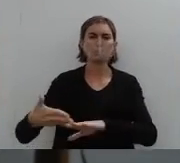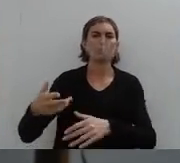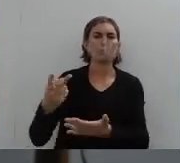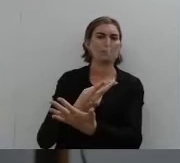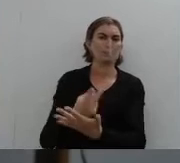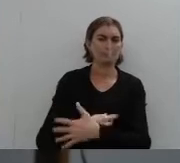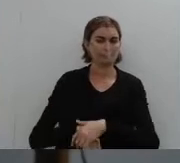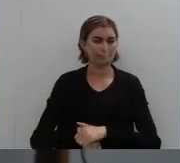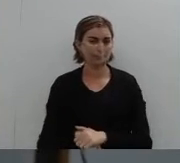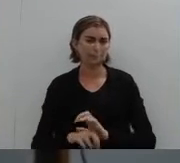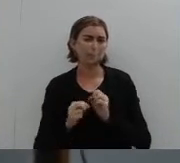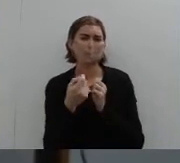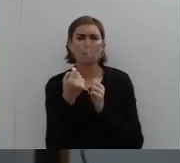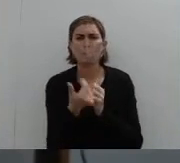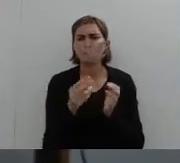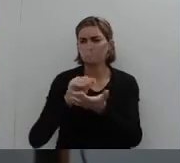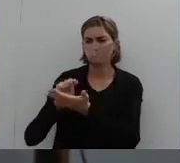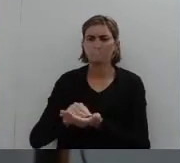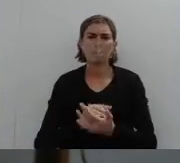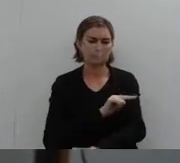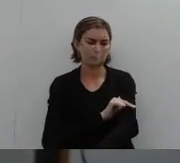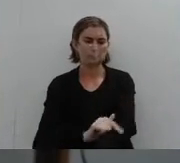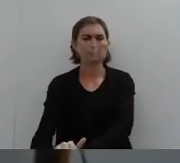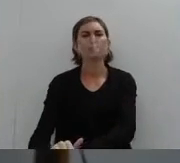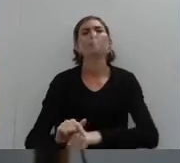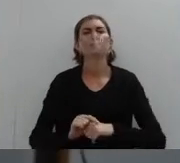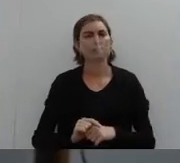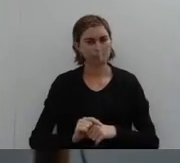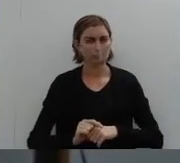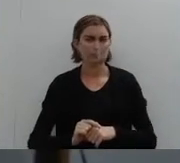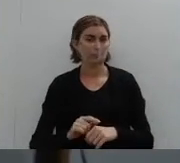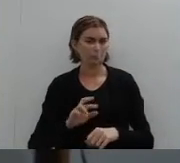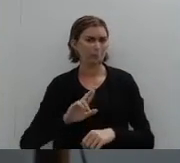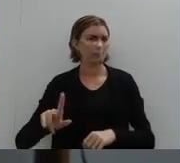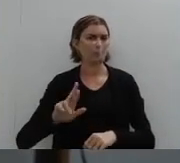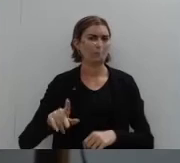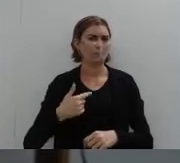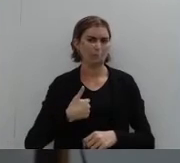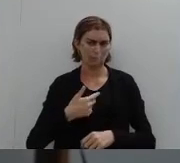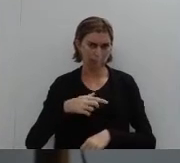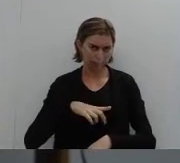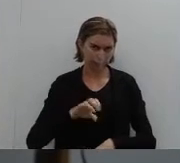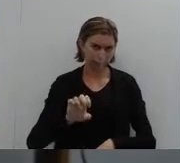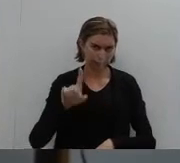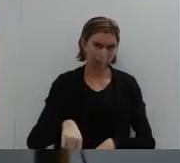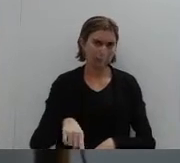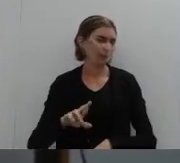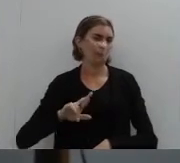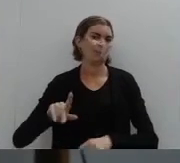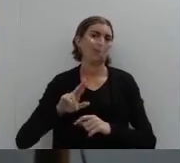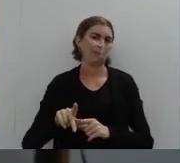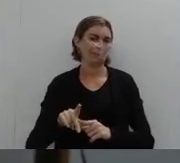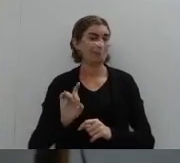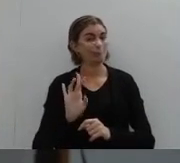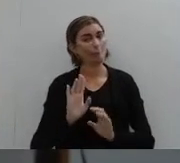costumes, como se fosse quase uma falta de educação. Vejam, isso não é o que a gente pode chamar de ética. Não, ao